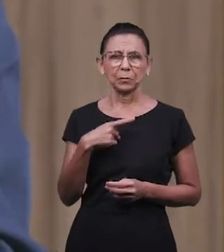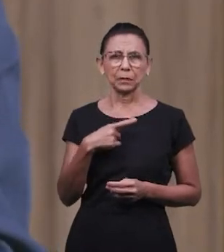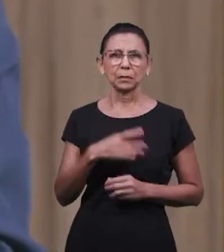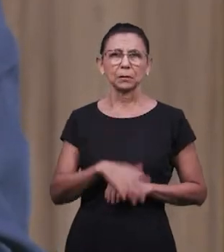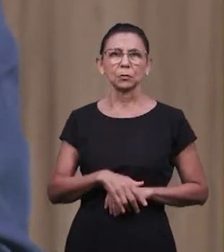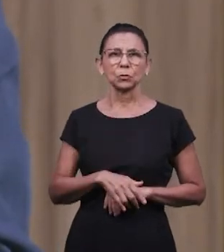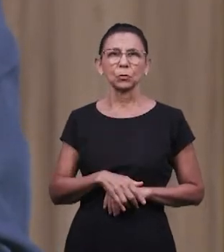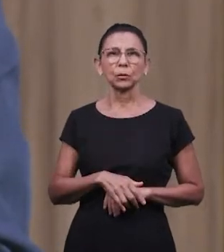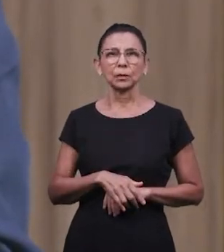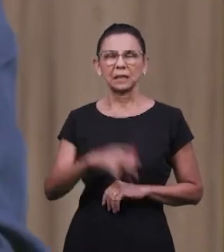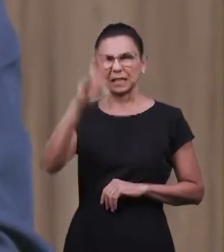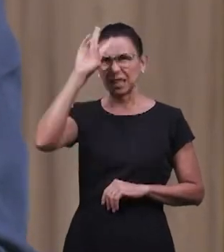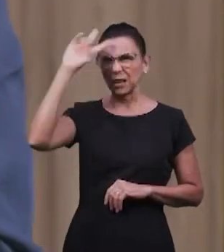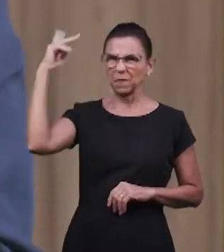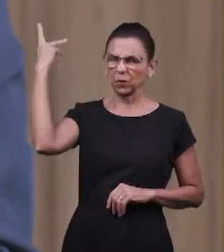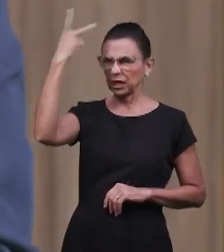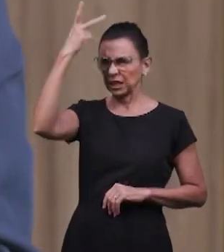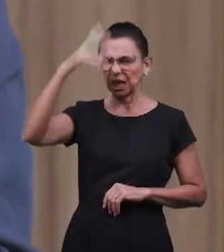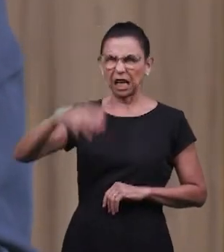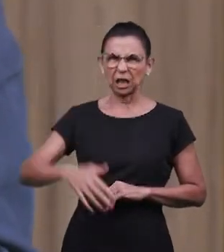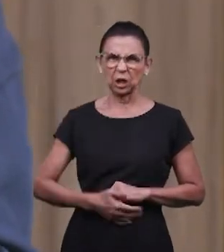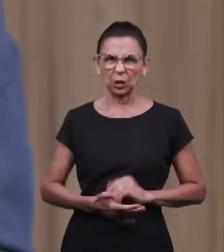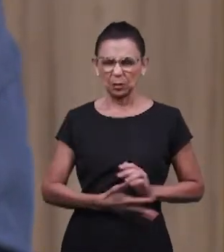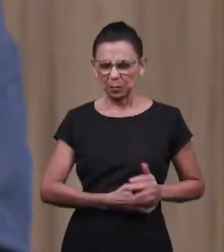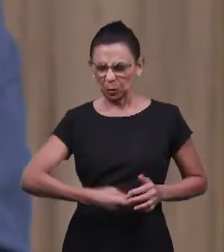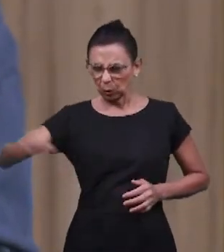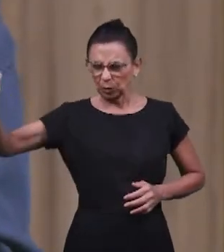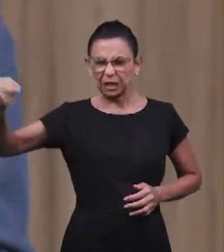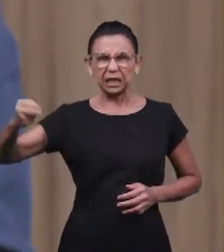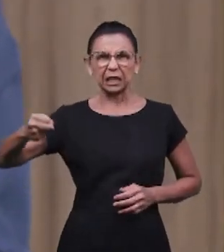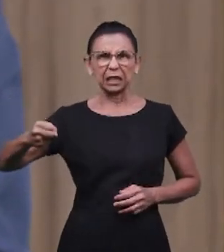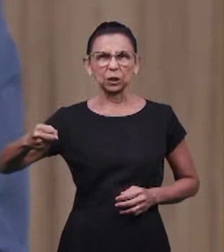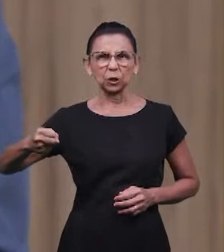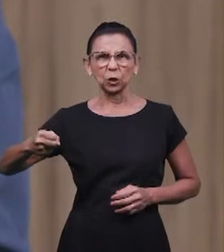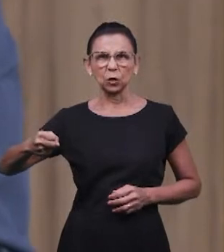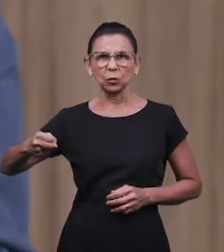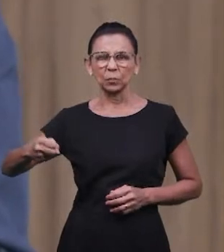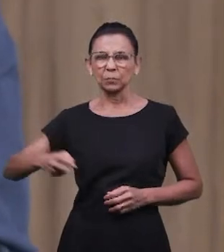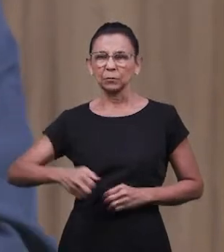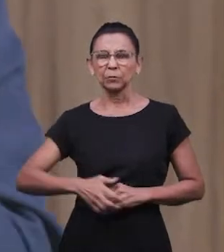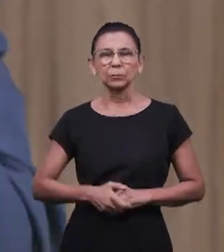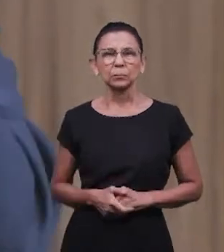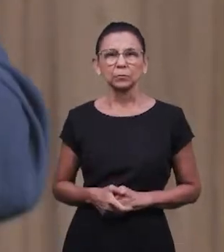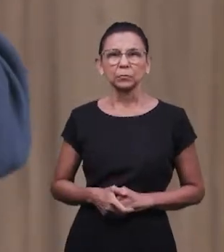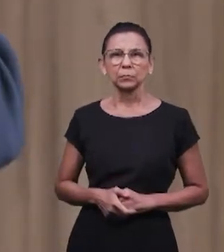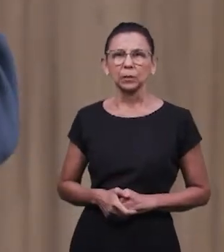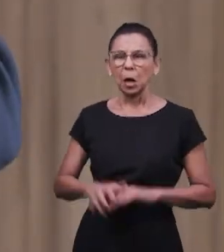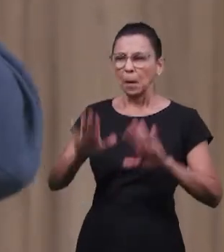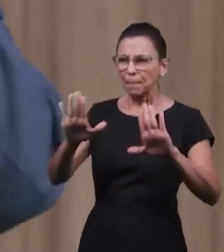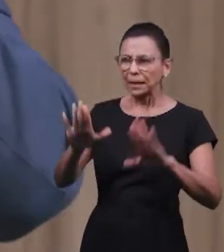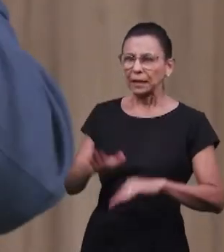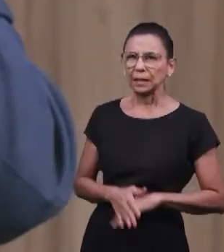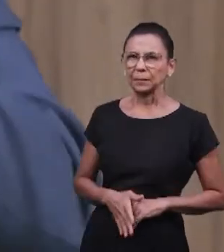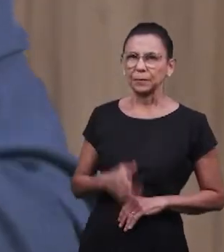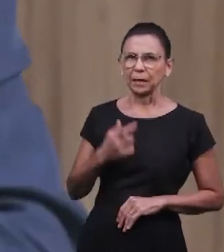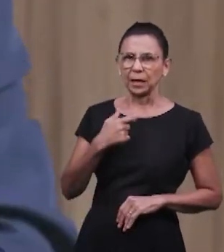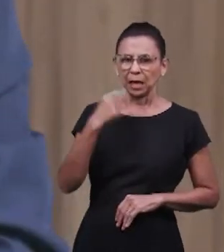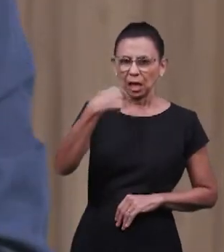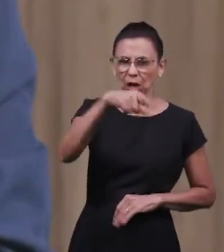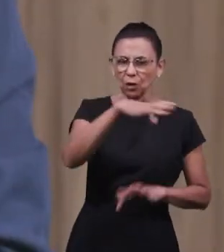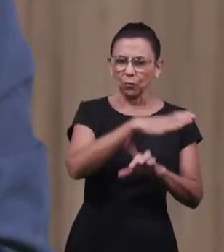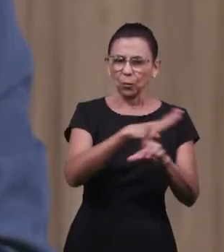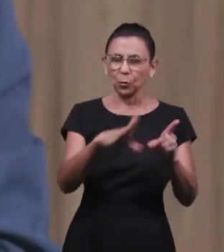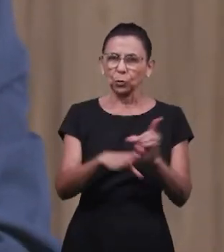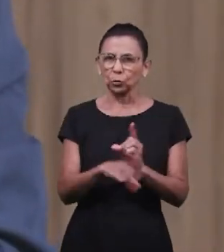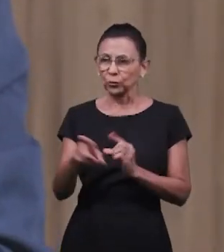para castigar o filho, mas ele lembrou, está na hora do culto, eu tenho que ir para o culto. Ele foi para o culto. foi pro culto, falou, não, você vai ficar de castigo, quando eu voltar, não vou acertar as